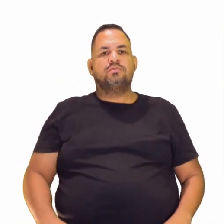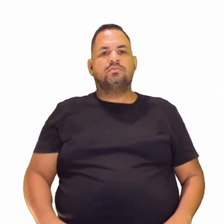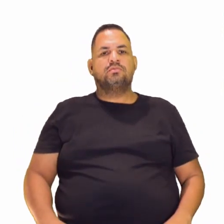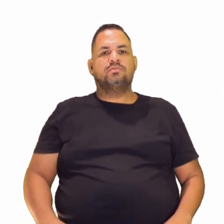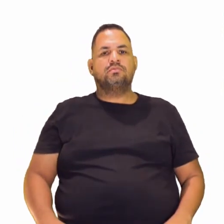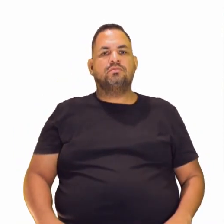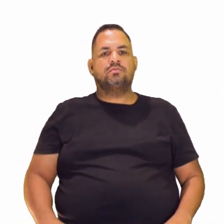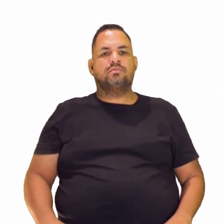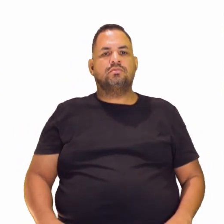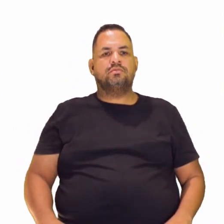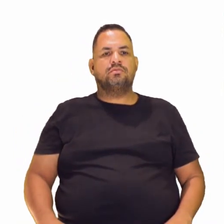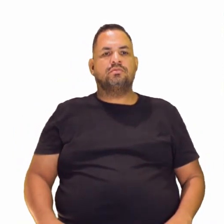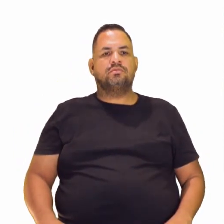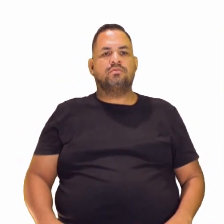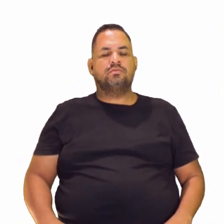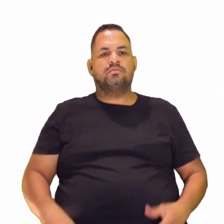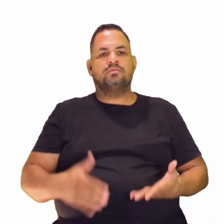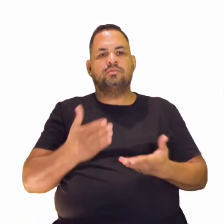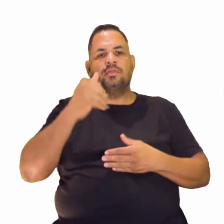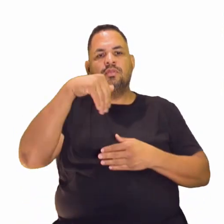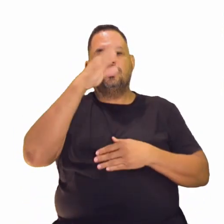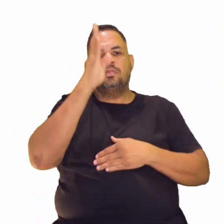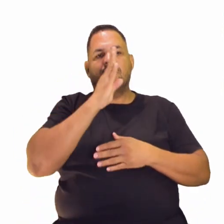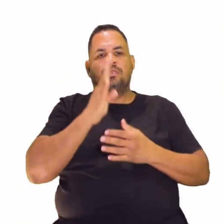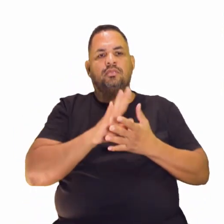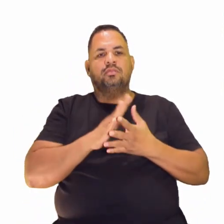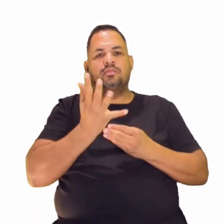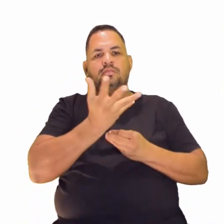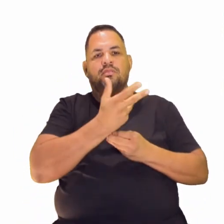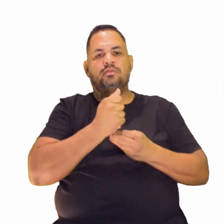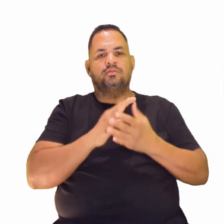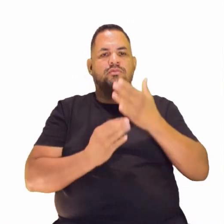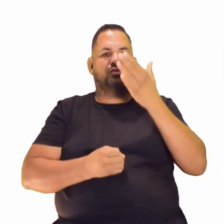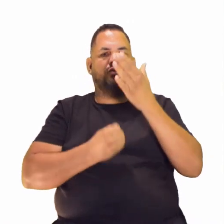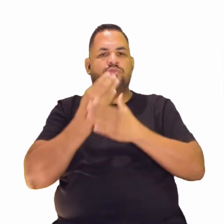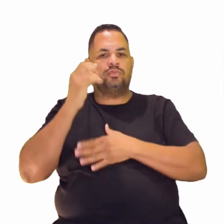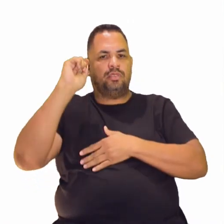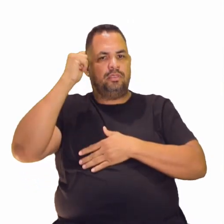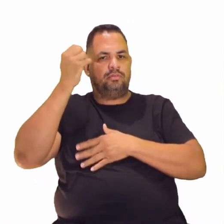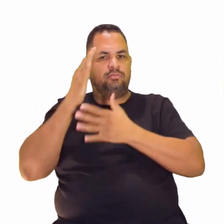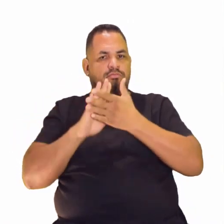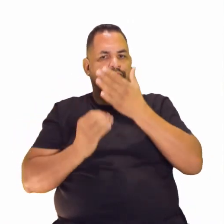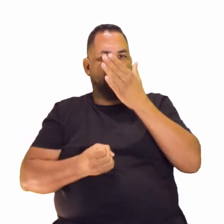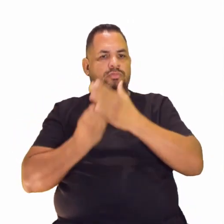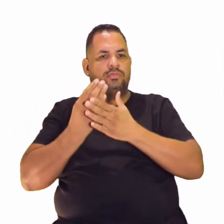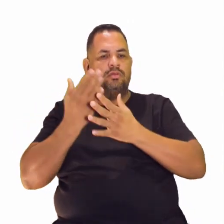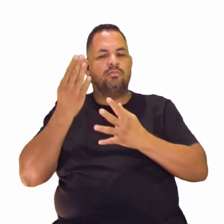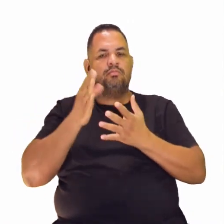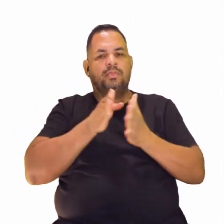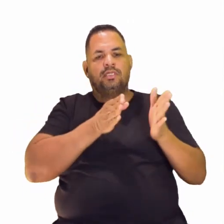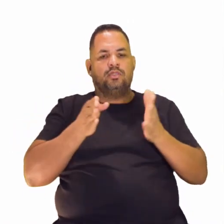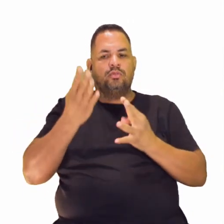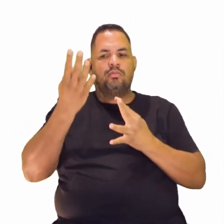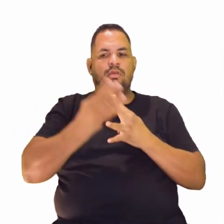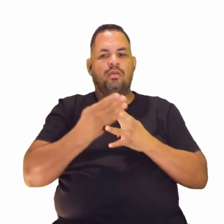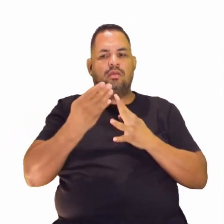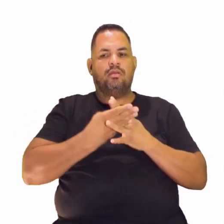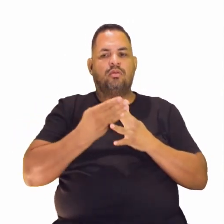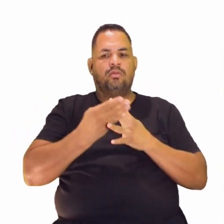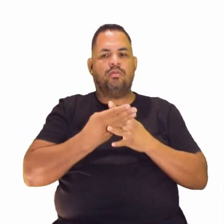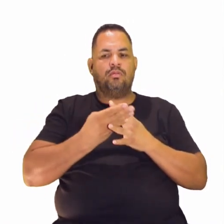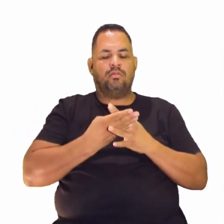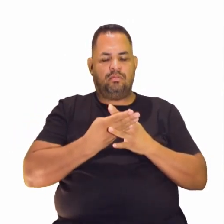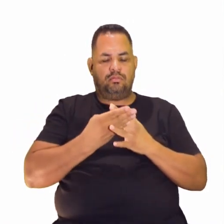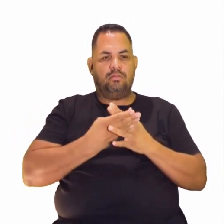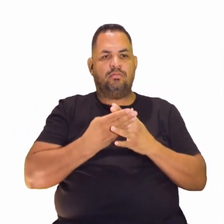de origem negra começaram a se manifestar na época do Barroco. Tá? E esse